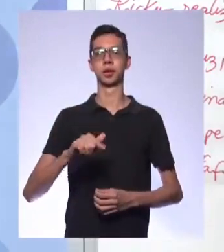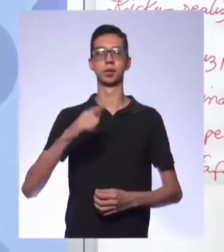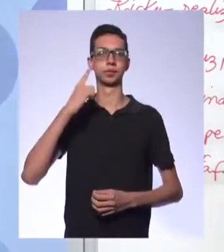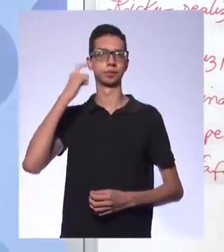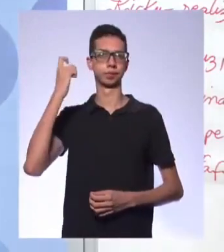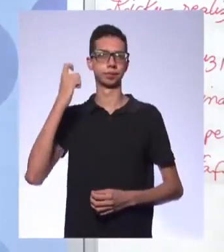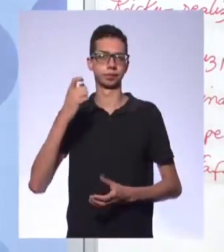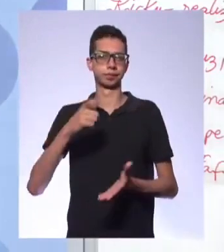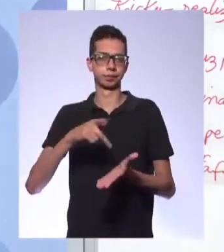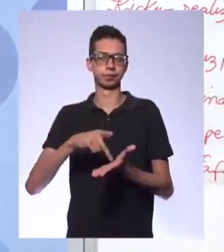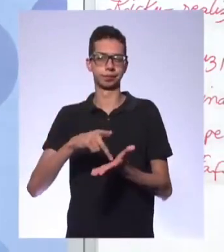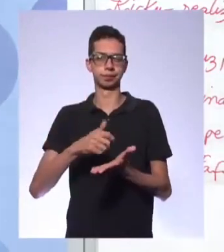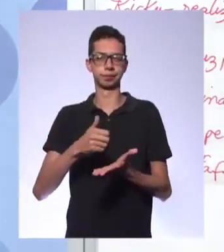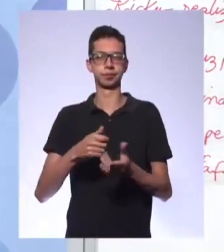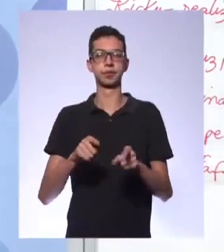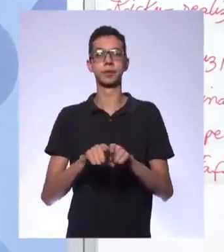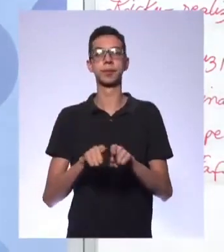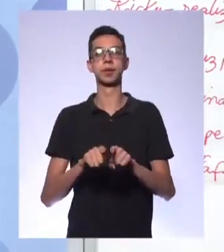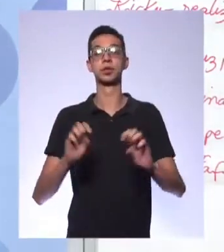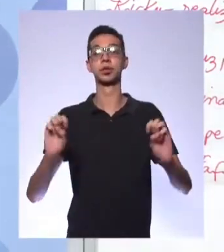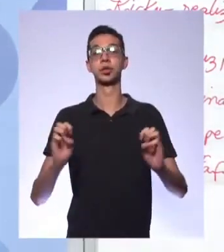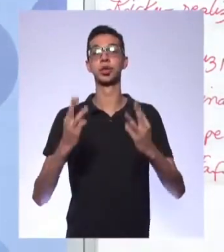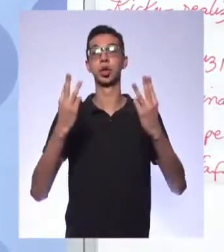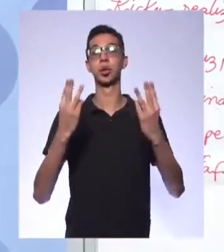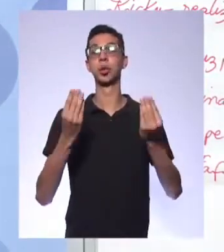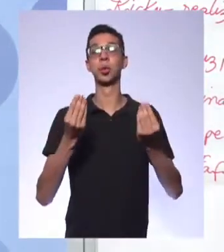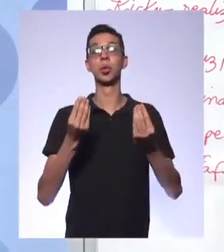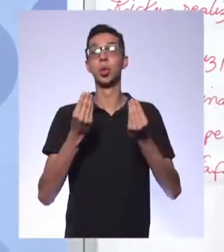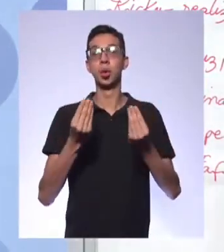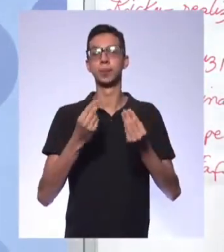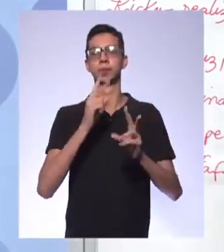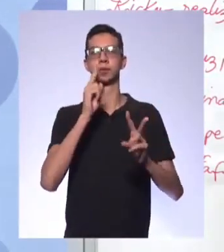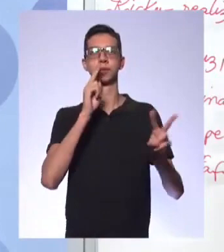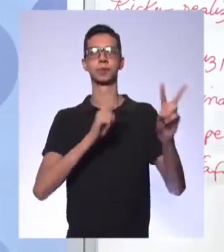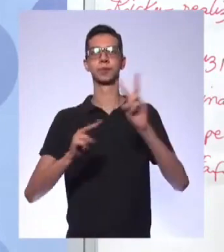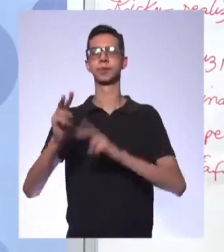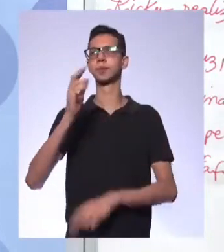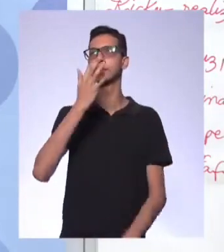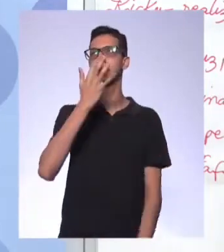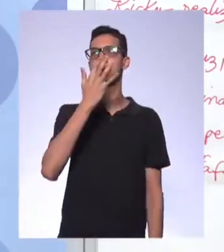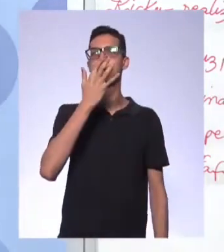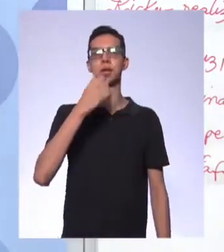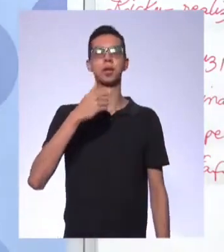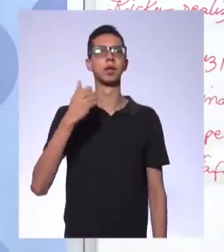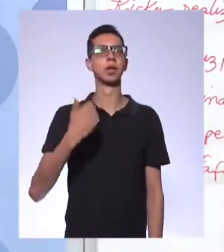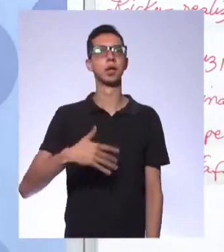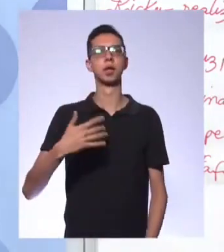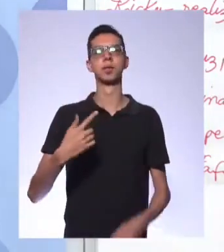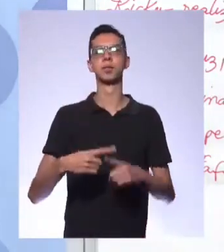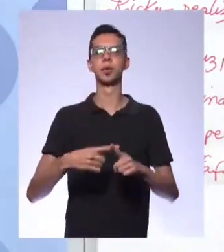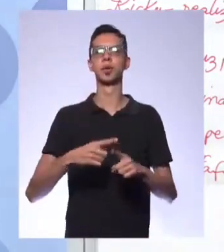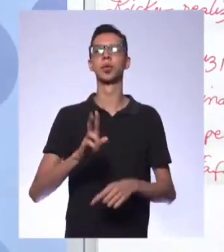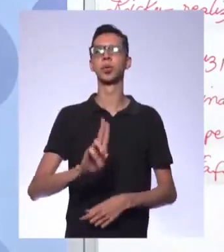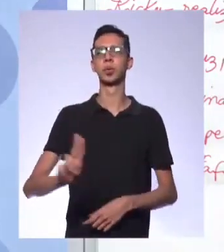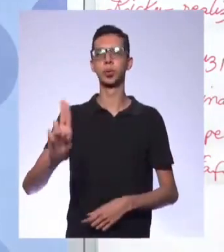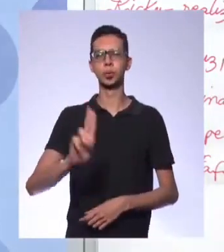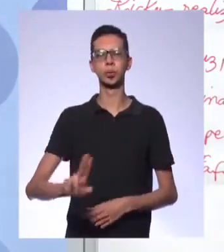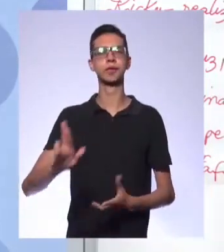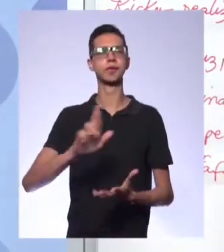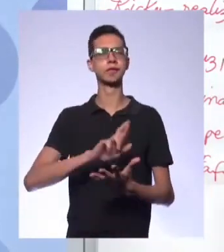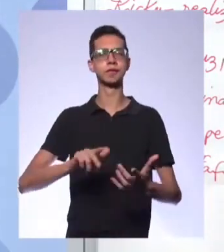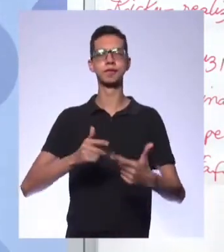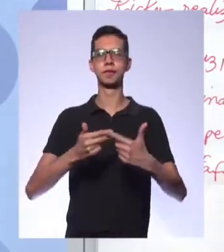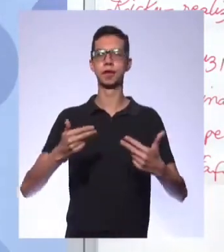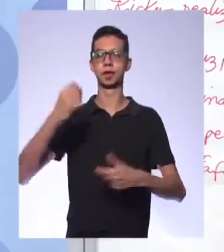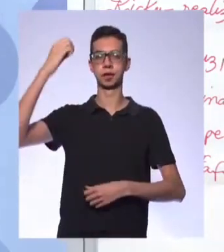claro, ele também acaba sendo um espetáculo à parte para os olhos, né, uma vez que são utilizados aí N recursos de iluminação